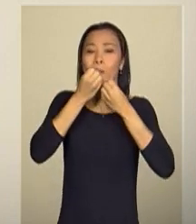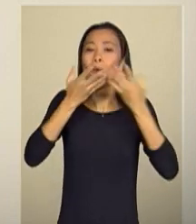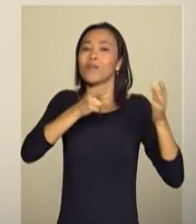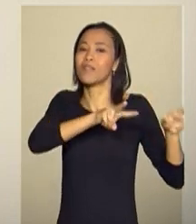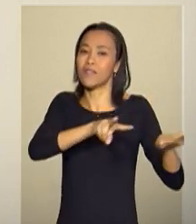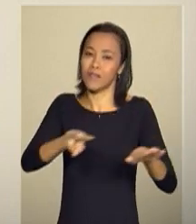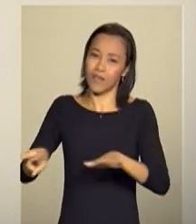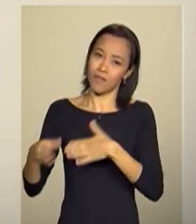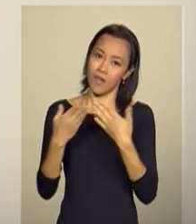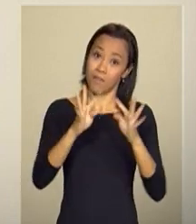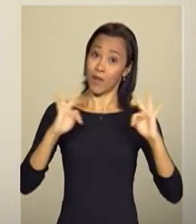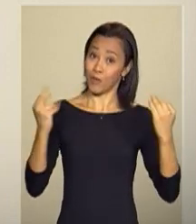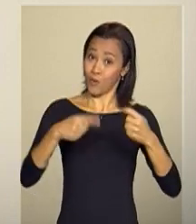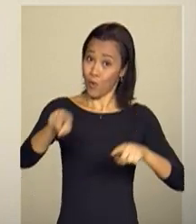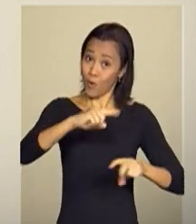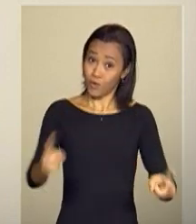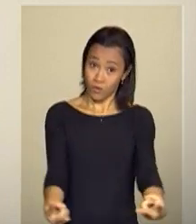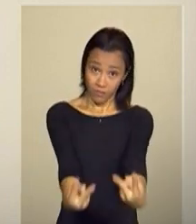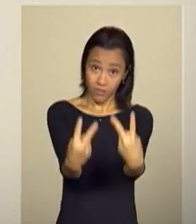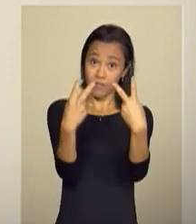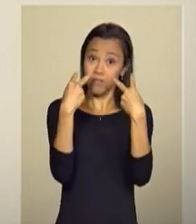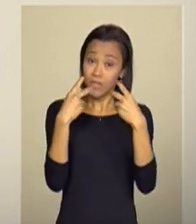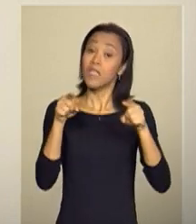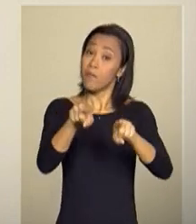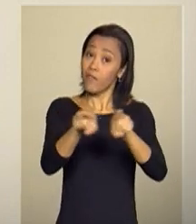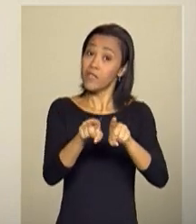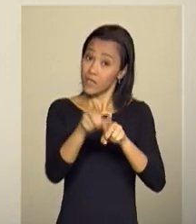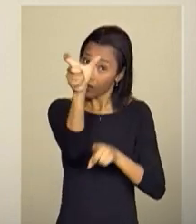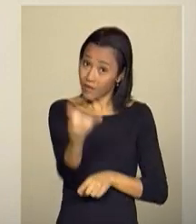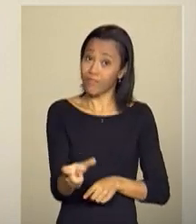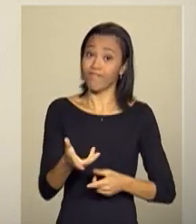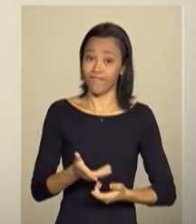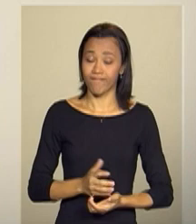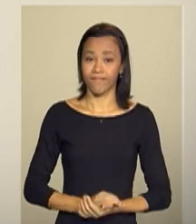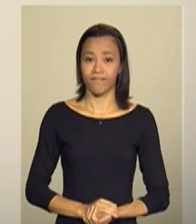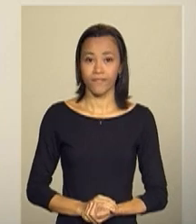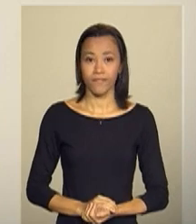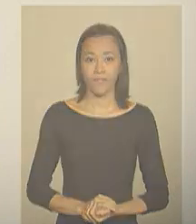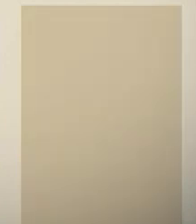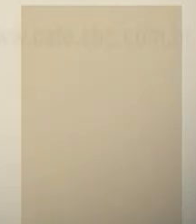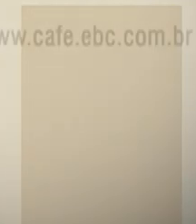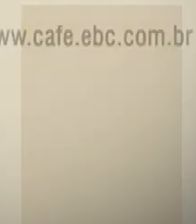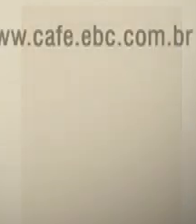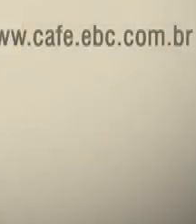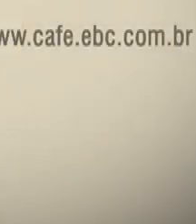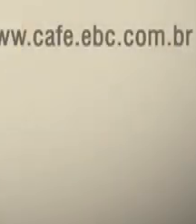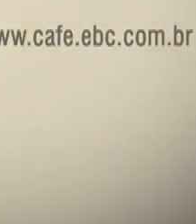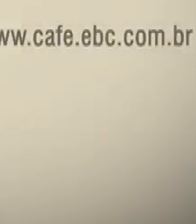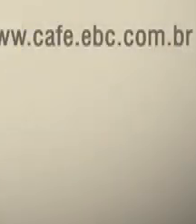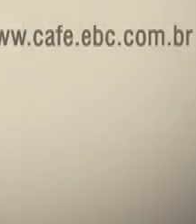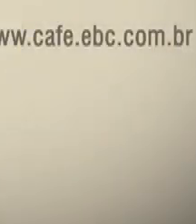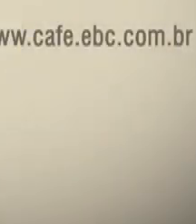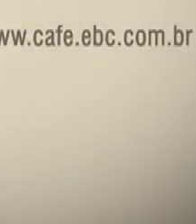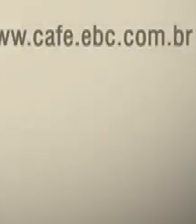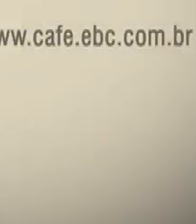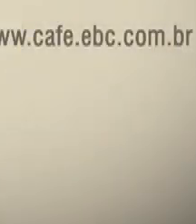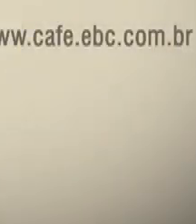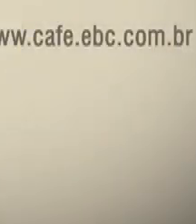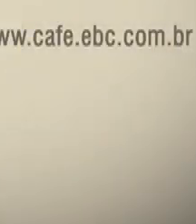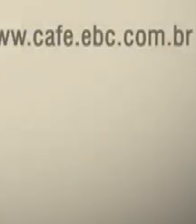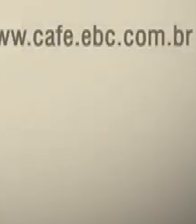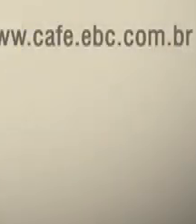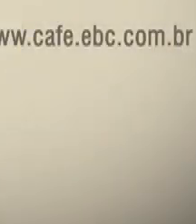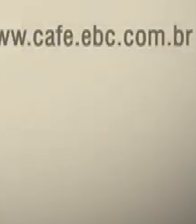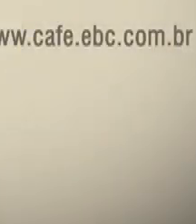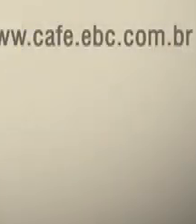boa semana para todos os nossos ouvintes e para você Lucio Obrigado presidenta e o café com